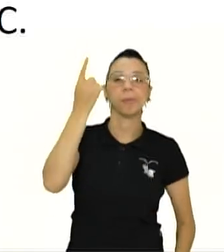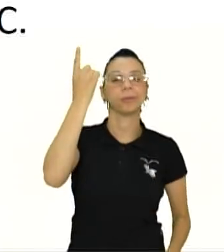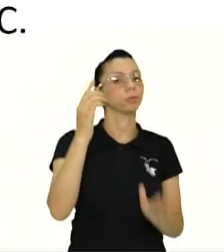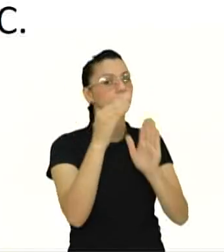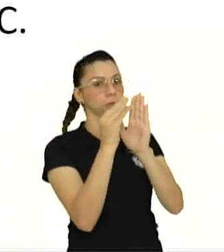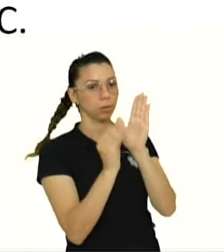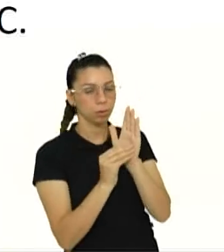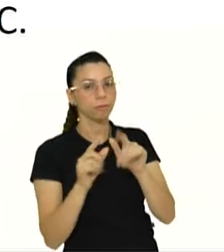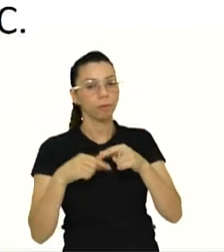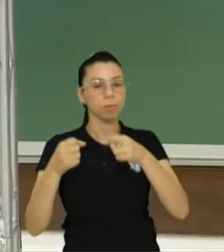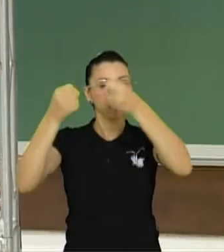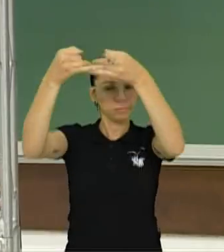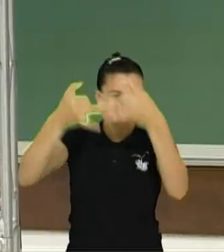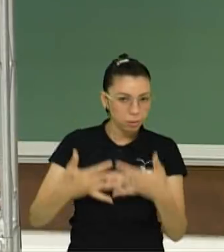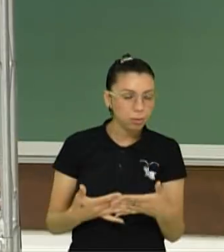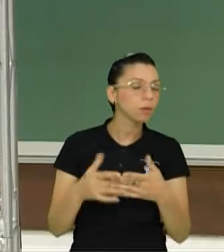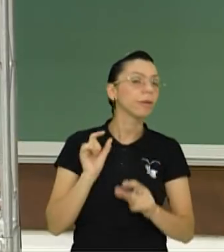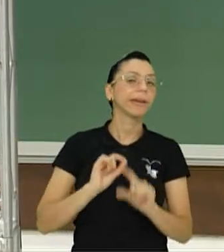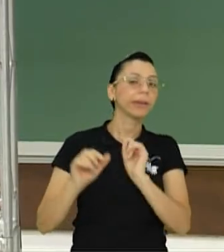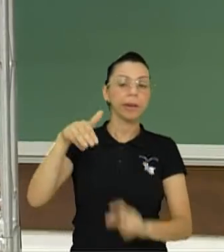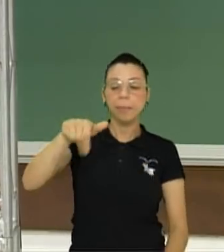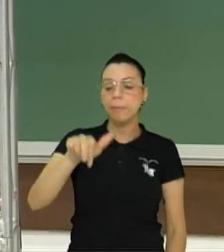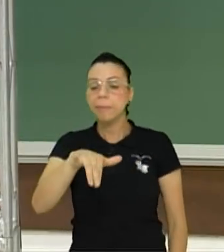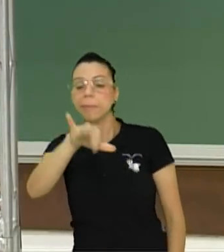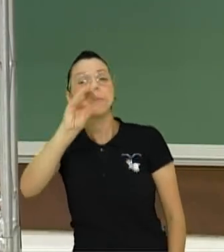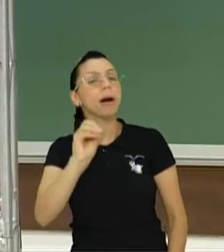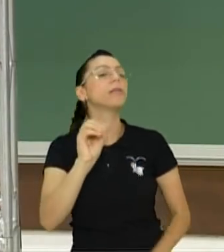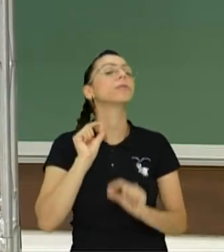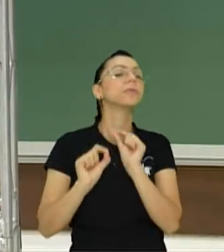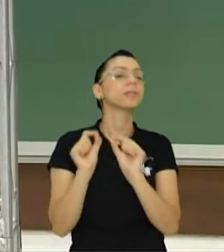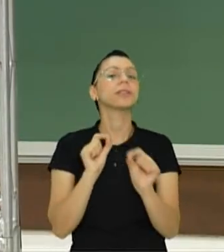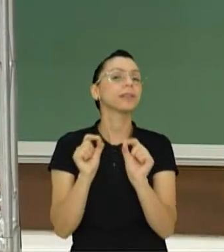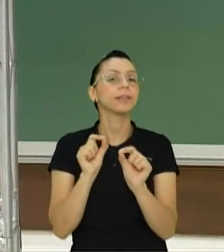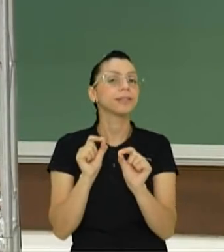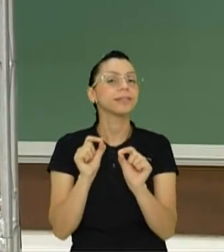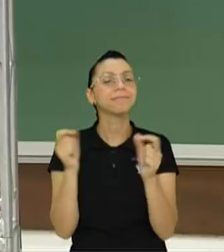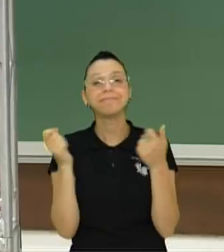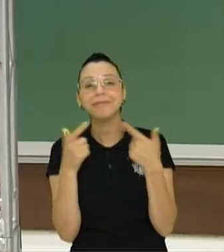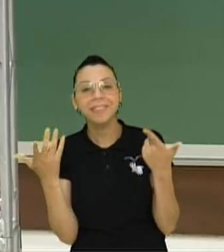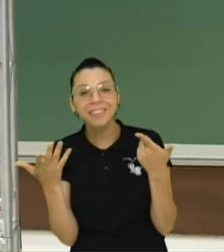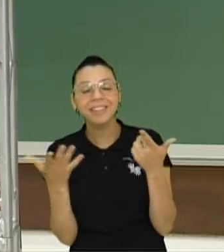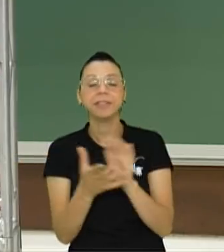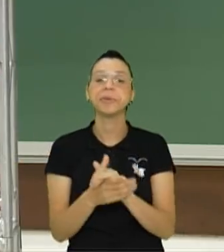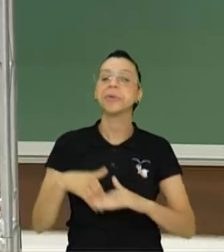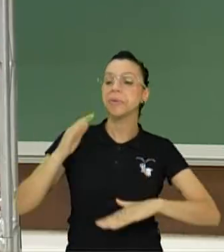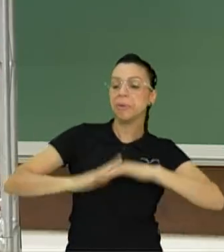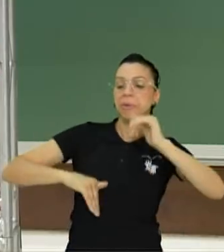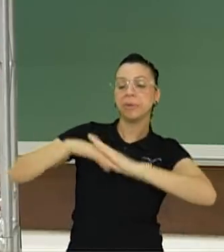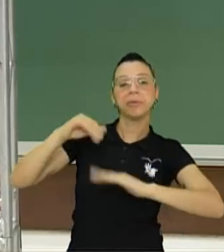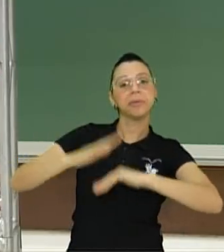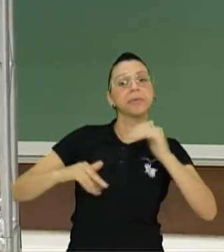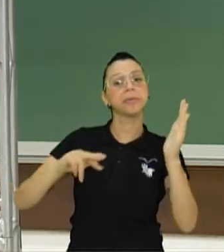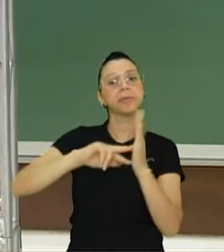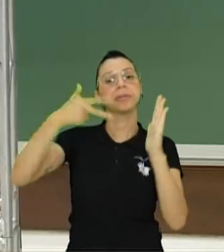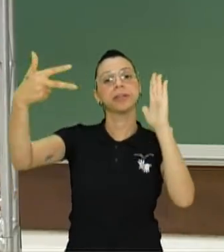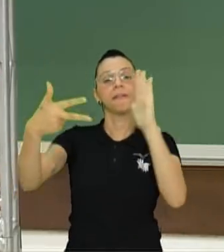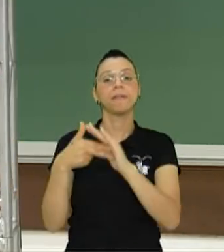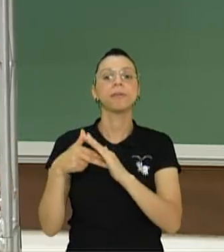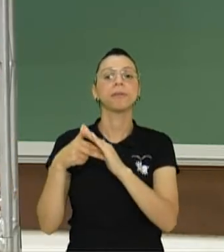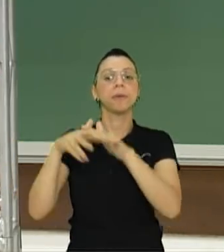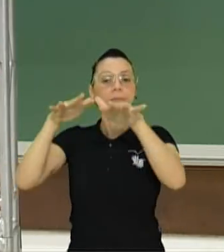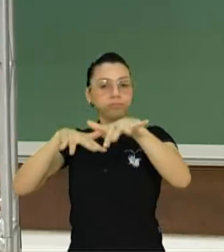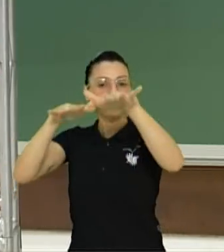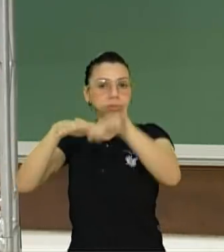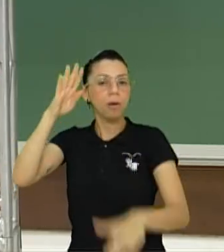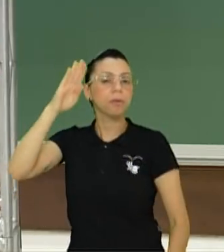Vamos destrinchar quem foi o Mário, o que foi essa tal de profissionalização do exército, o que isso